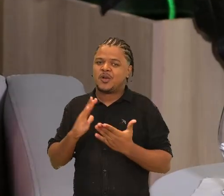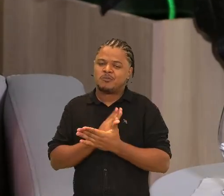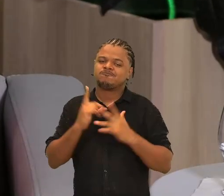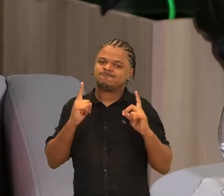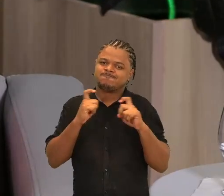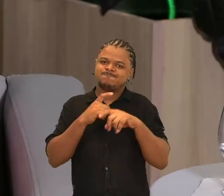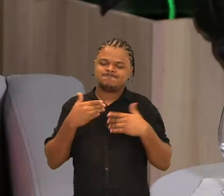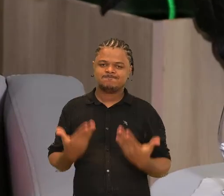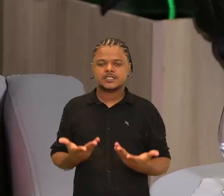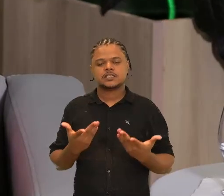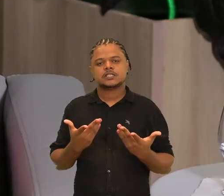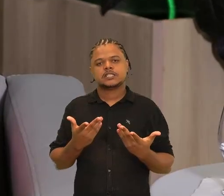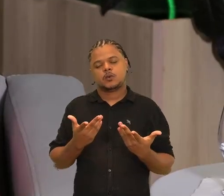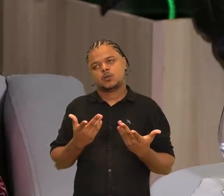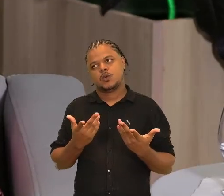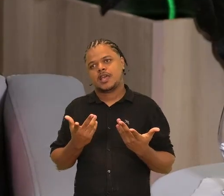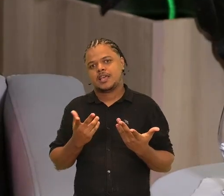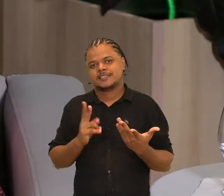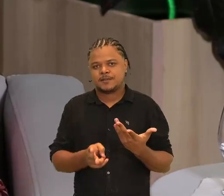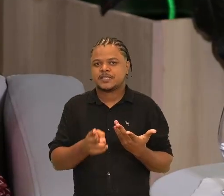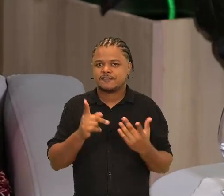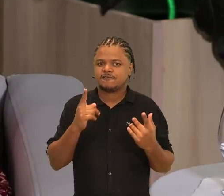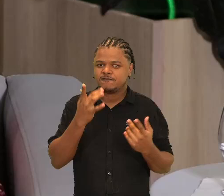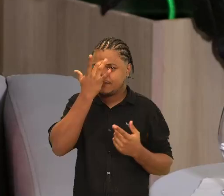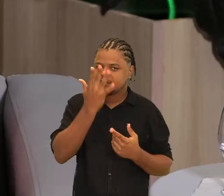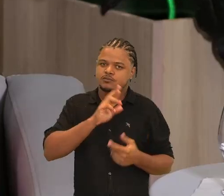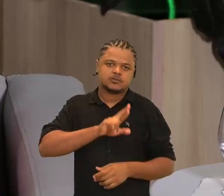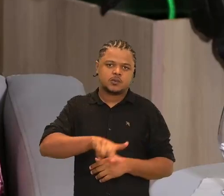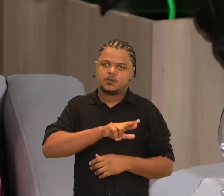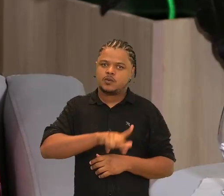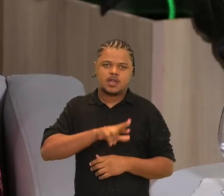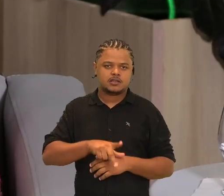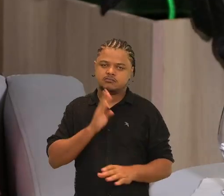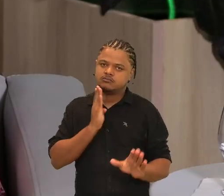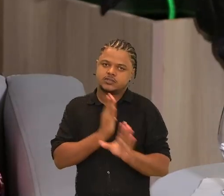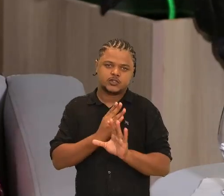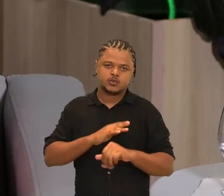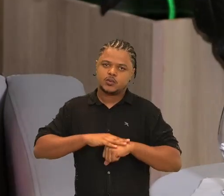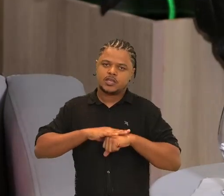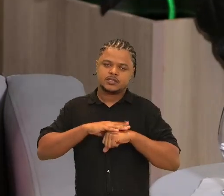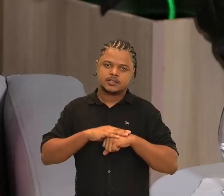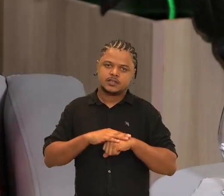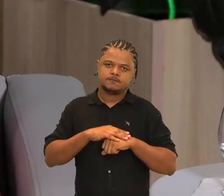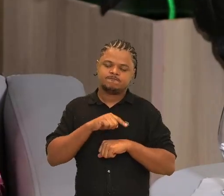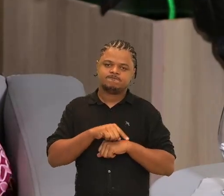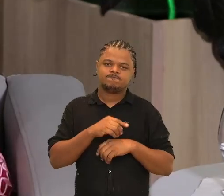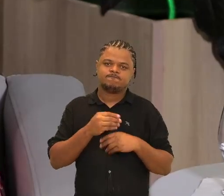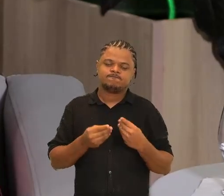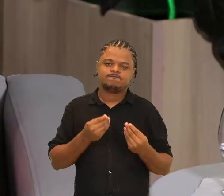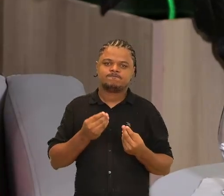Então, nem sempre é fácil dar um diagnóstico de doenças, né, que são ditas como